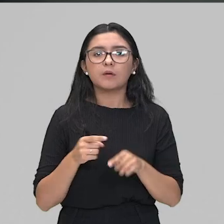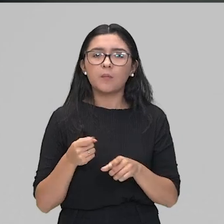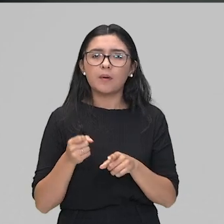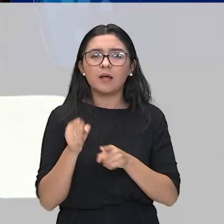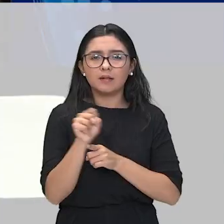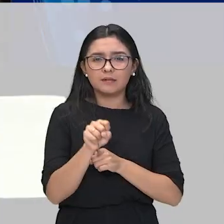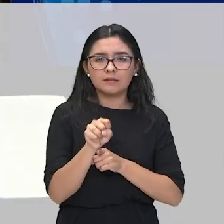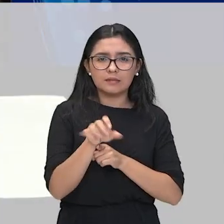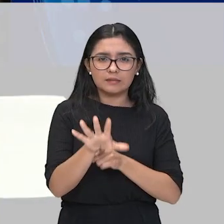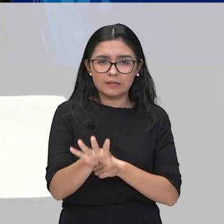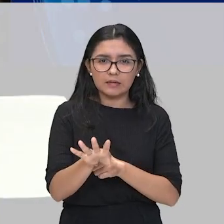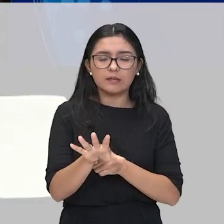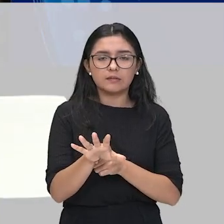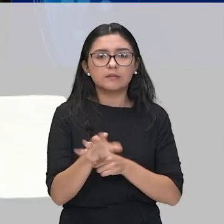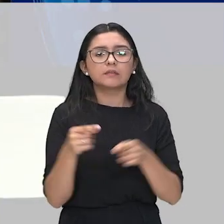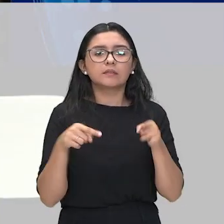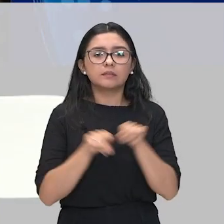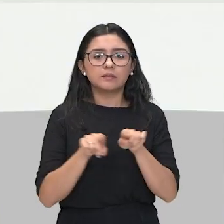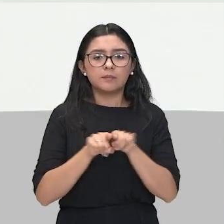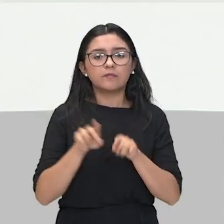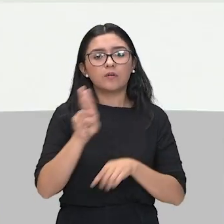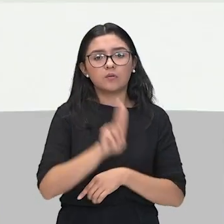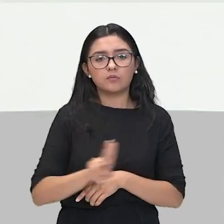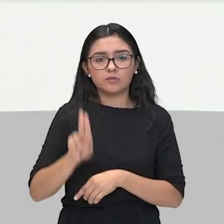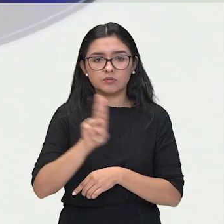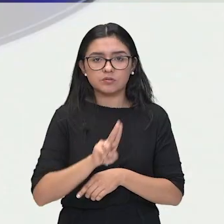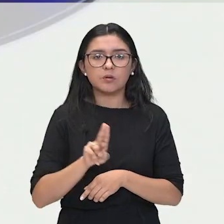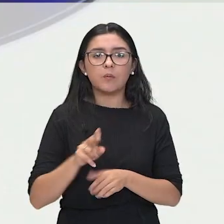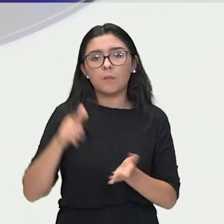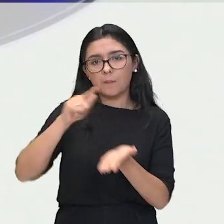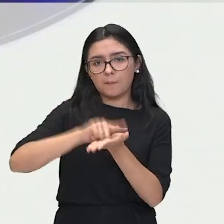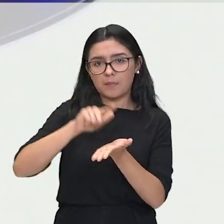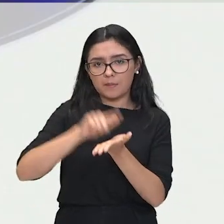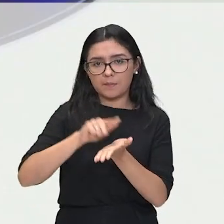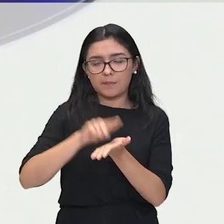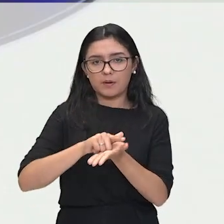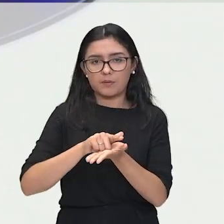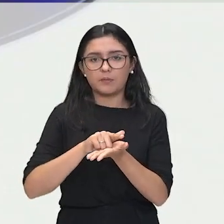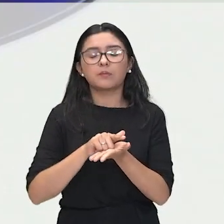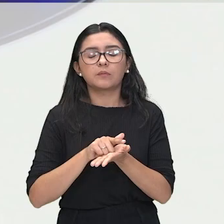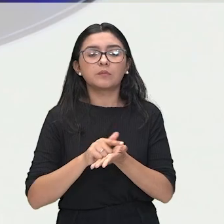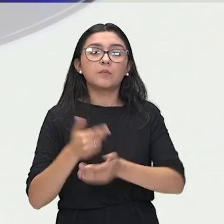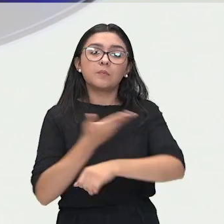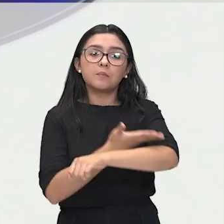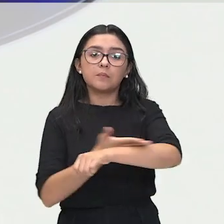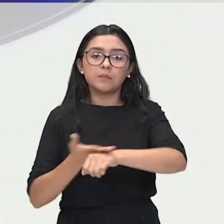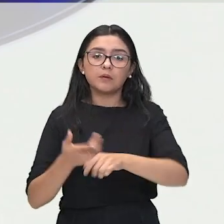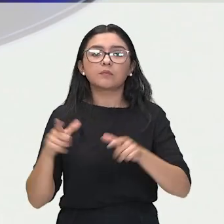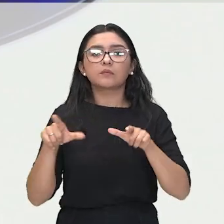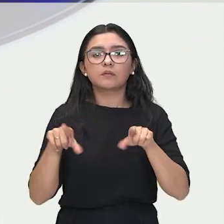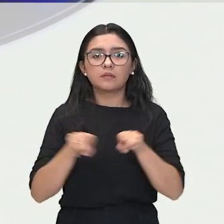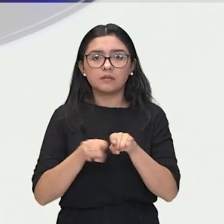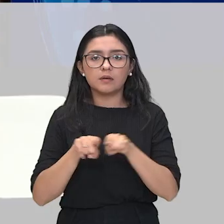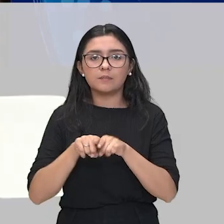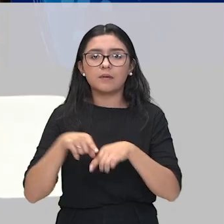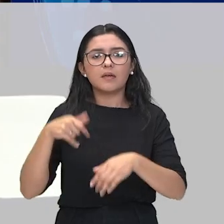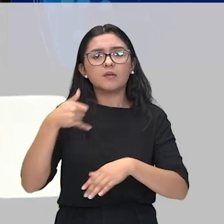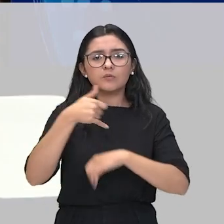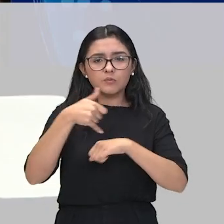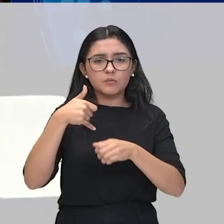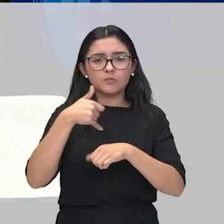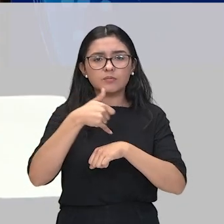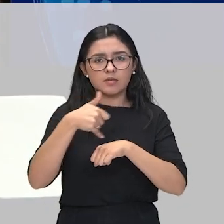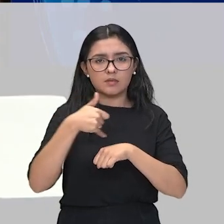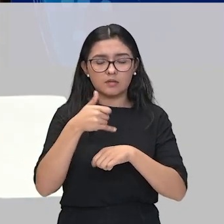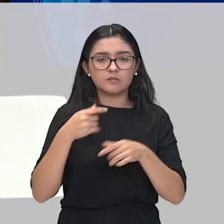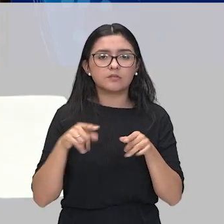podem ver, nós vamos também utilizar aqui uma cartolina branca e um CD para nós fazermos o nosso arco-íris. E é por